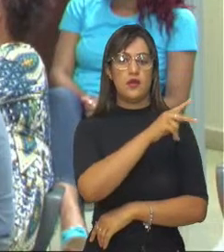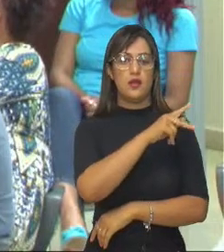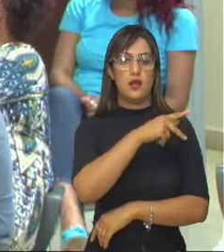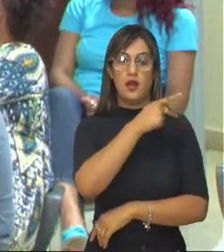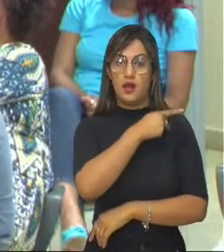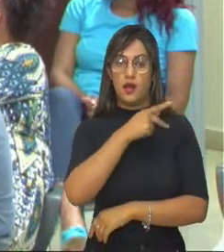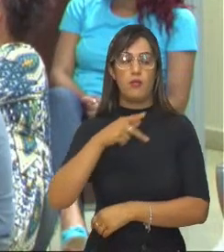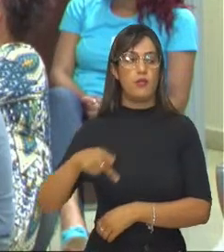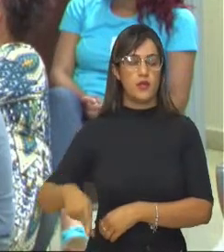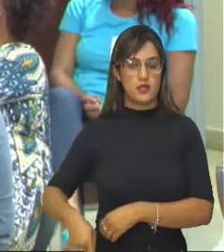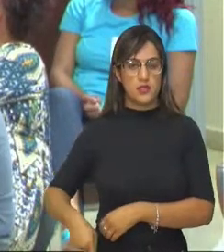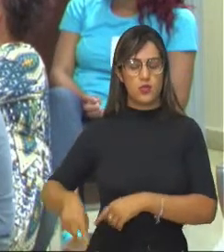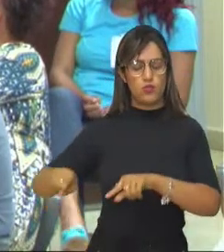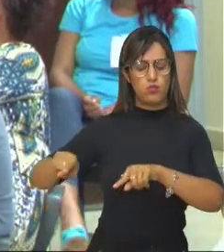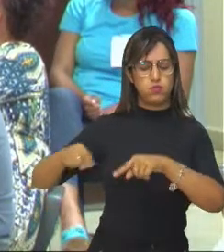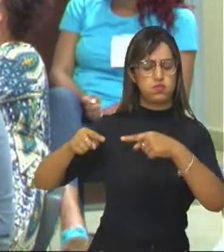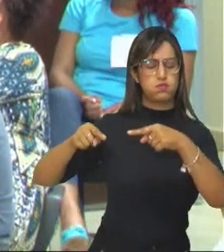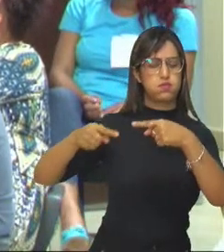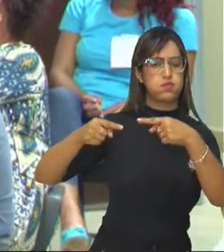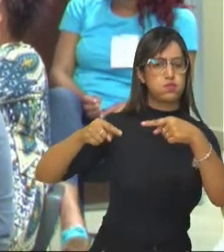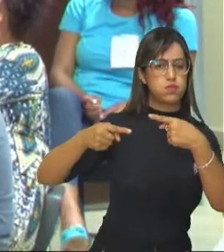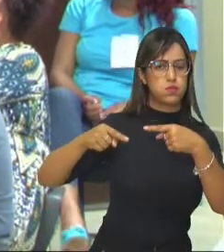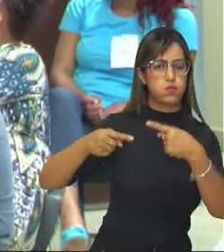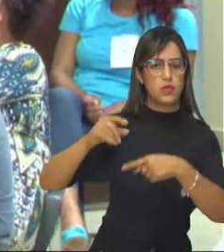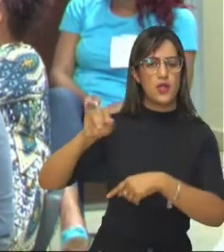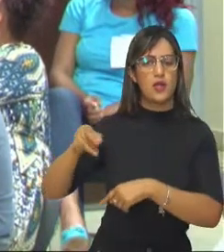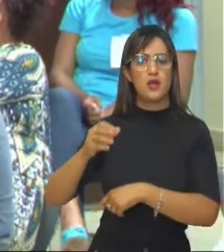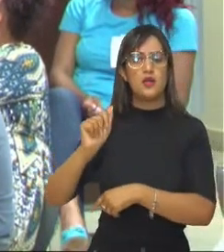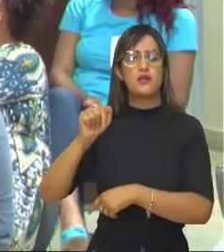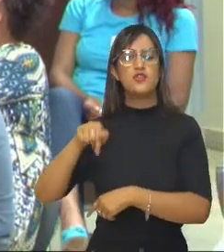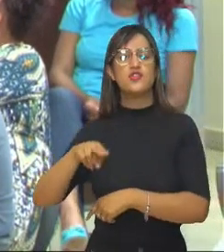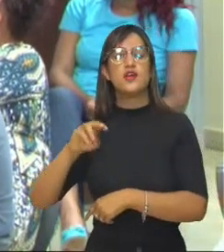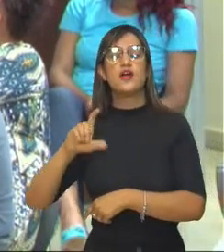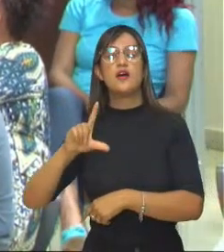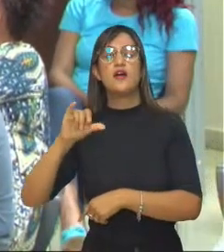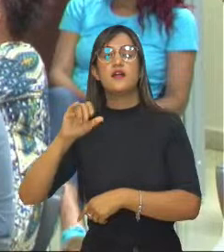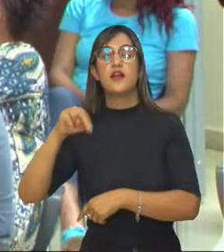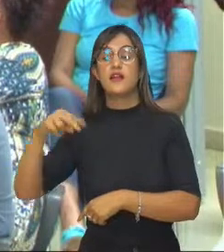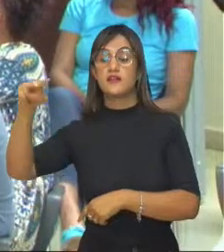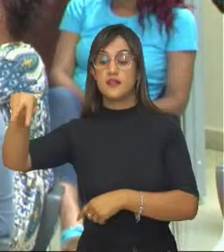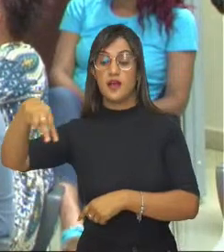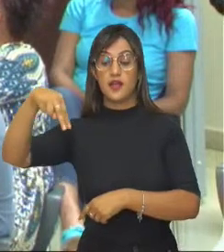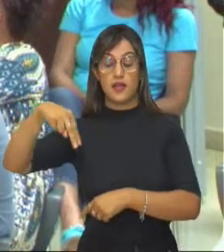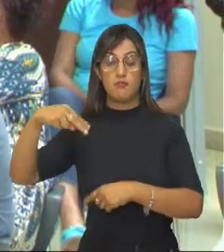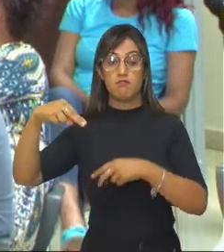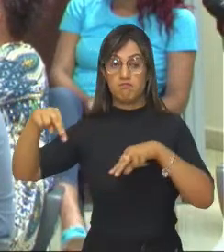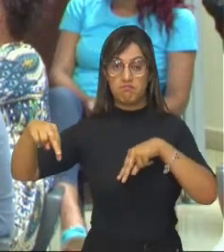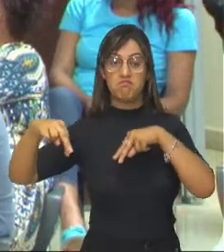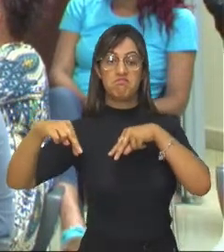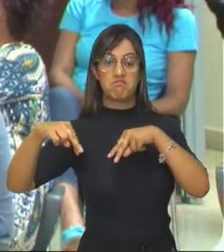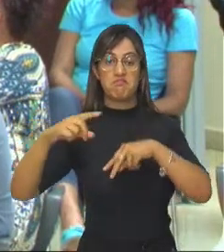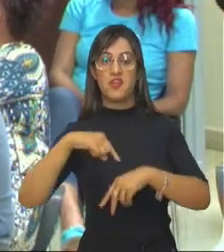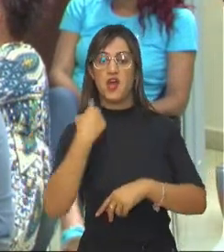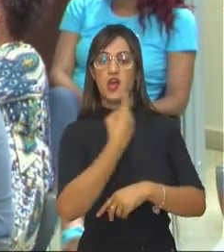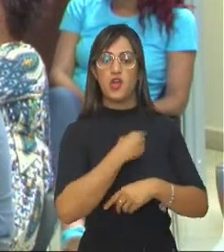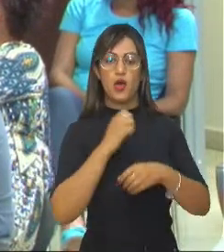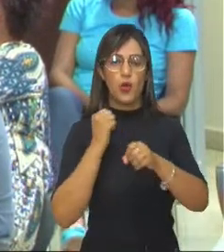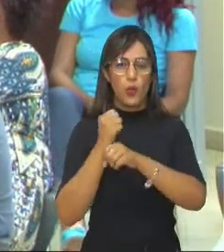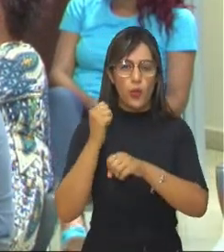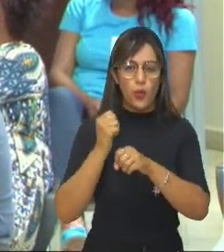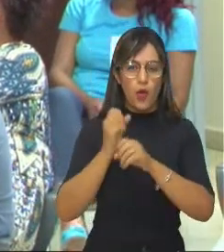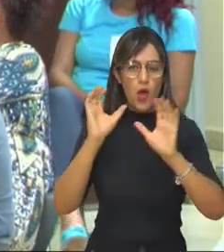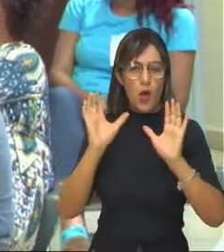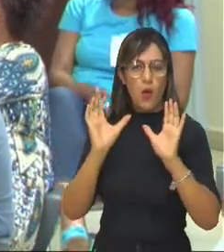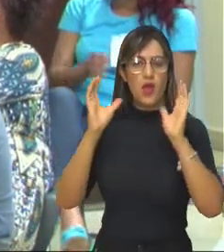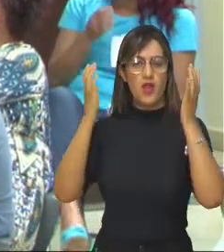através de uma provocação de Jaqueline de Jesus, que está aqui na minha frente, nós construímos um